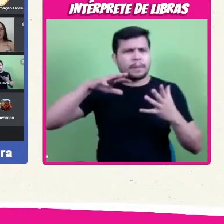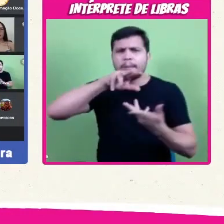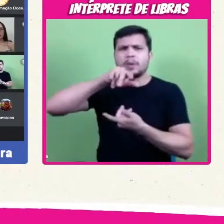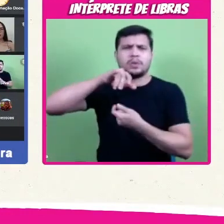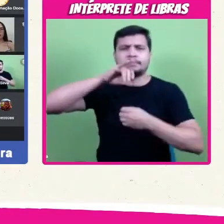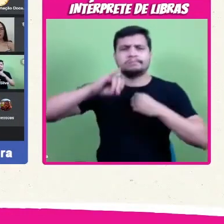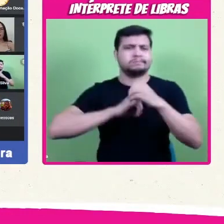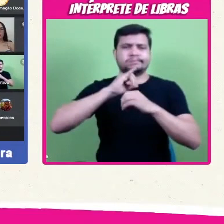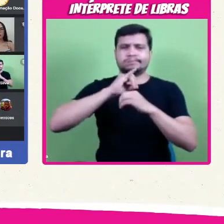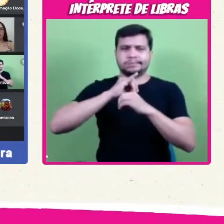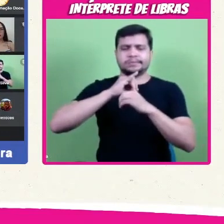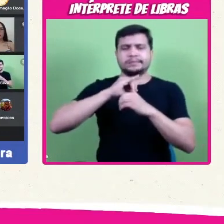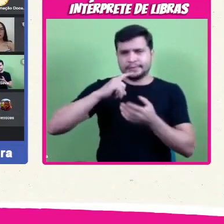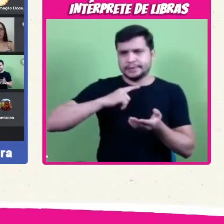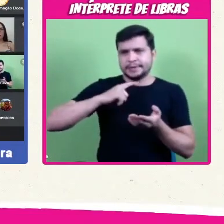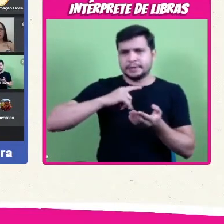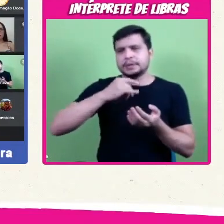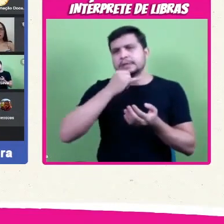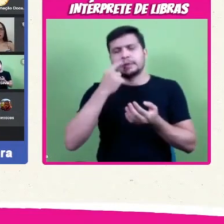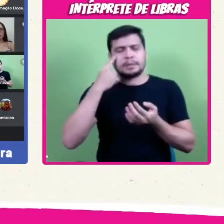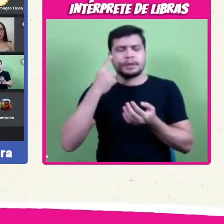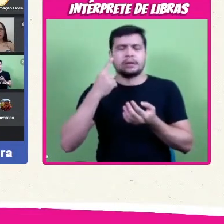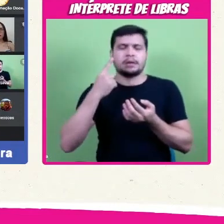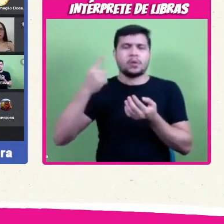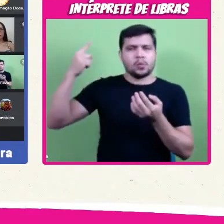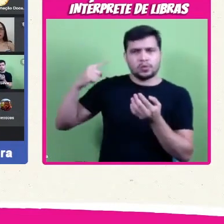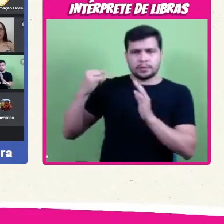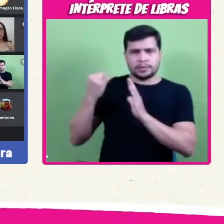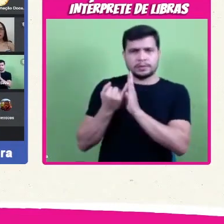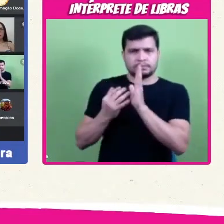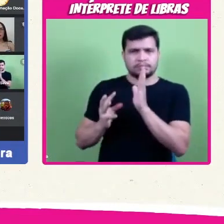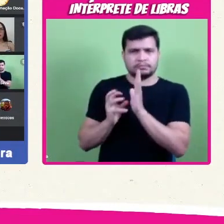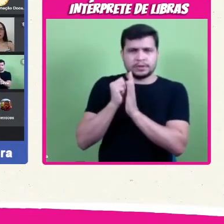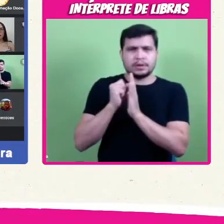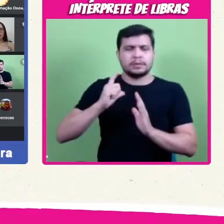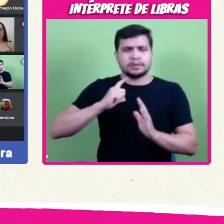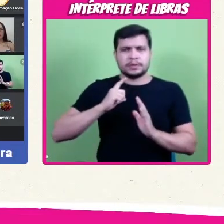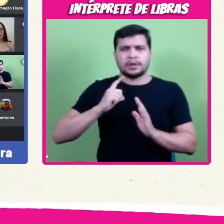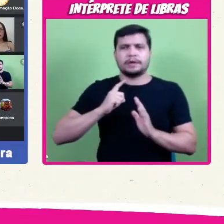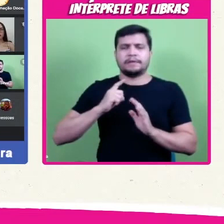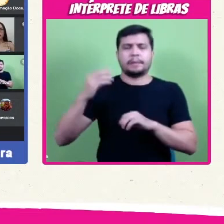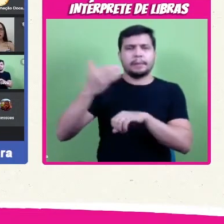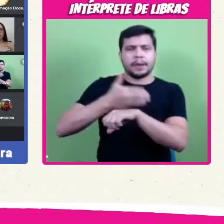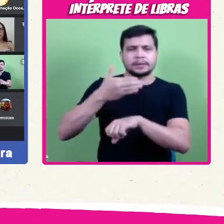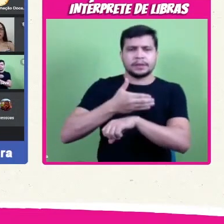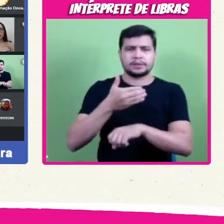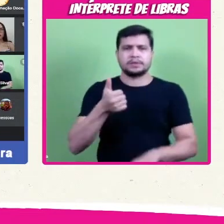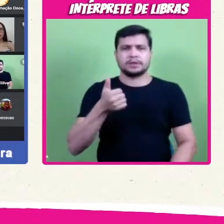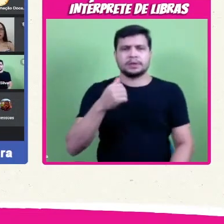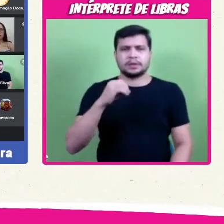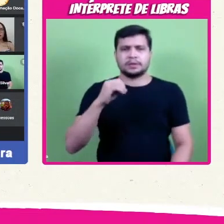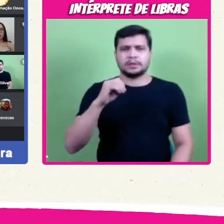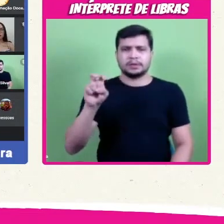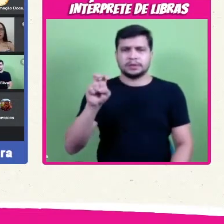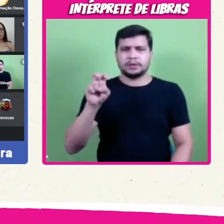foram inscritos filmes de mais de 109 países, né? Então, para a gente, corresponde a mais da metade dos países do